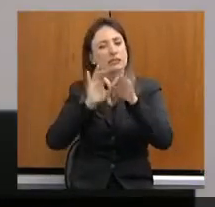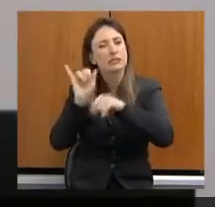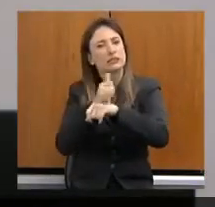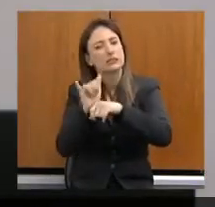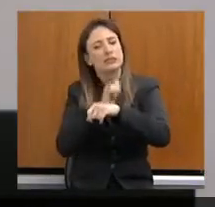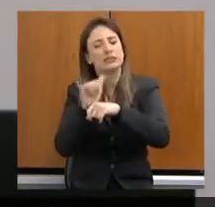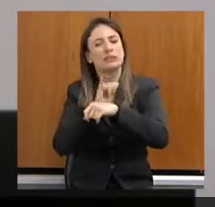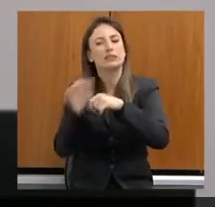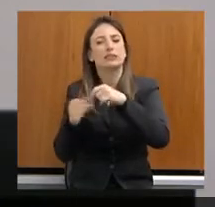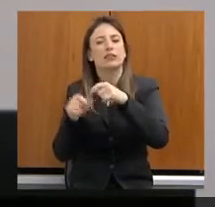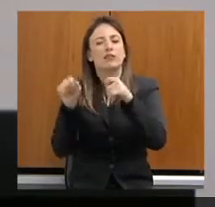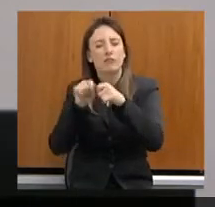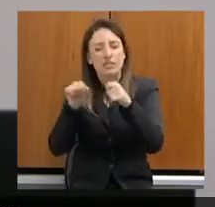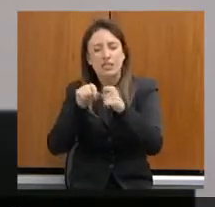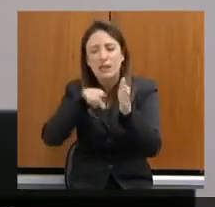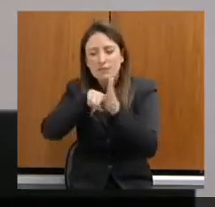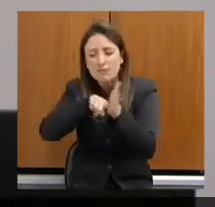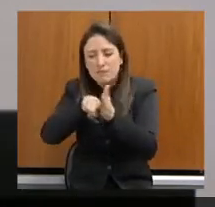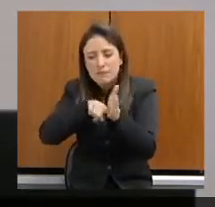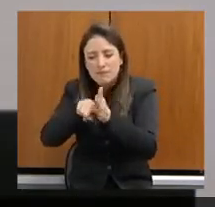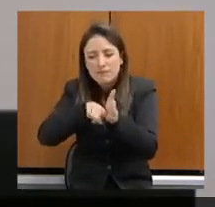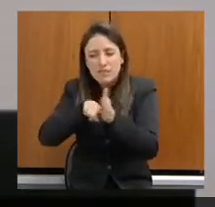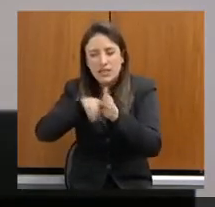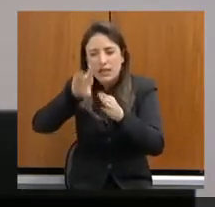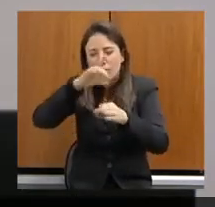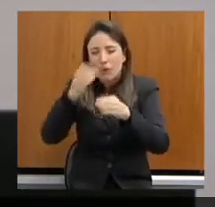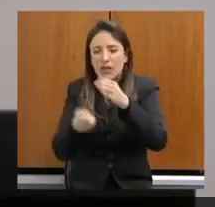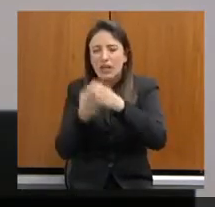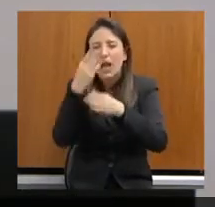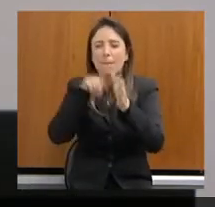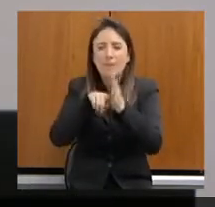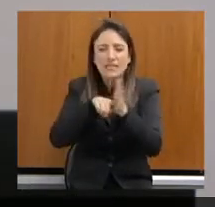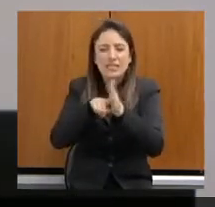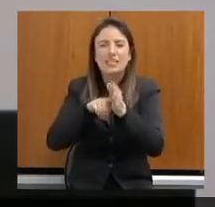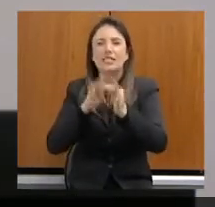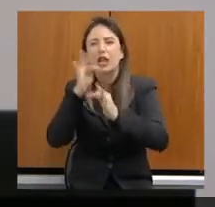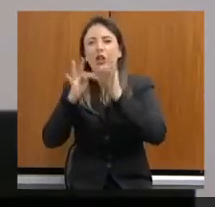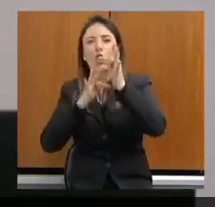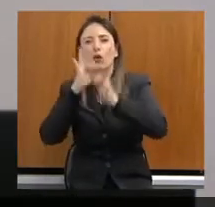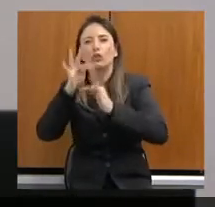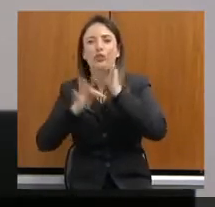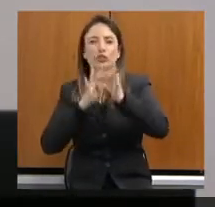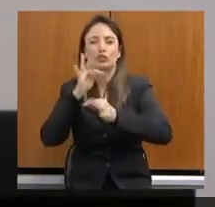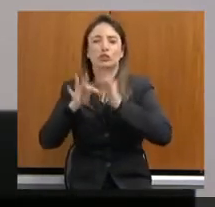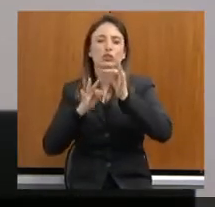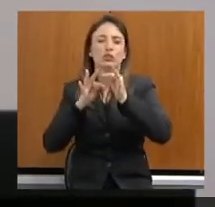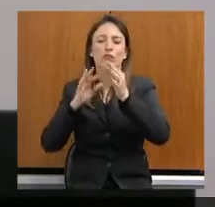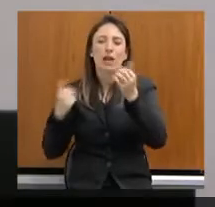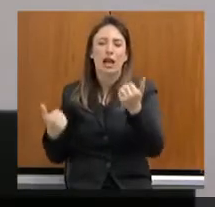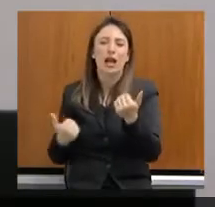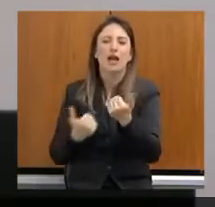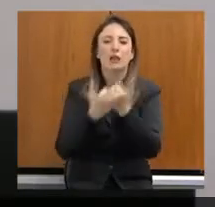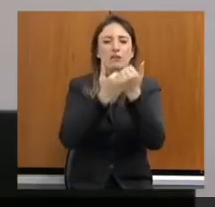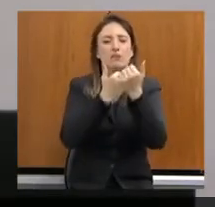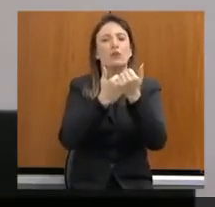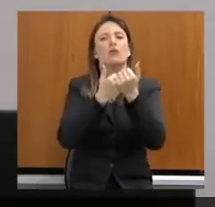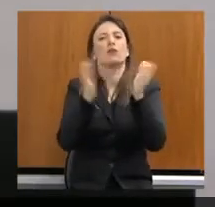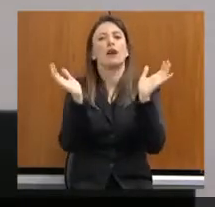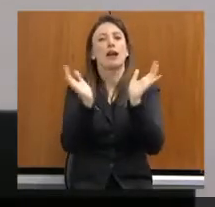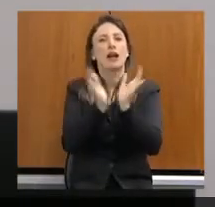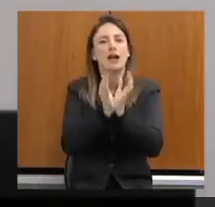pesquisas e tecnologia para o fomento e apoio ao segmento da piscicultura ornamental